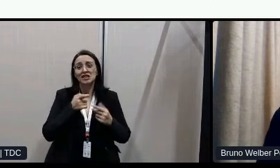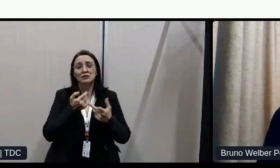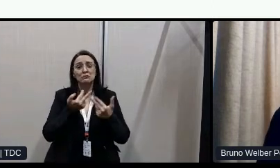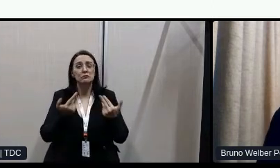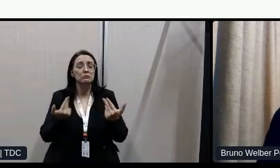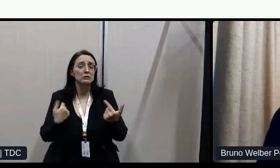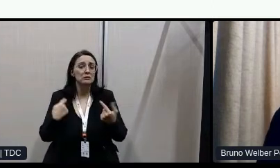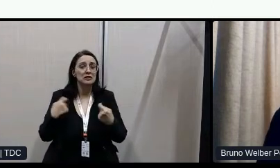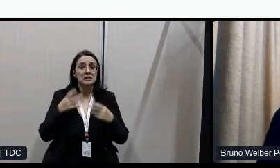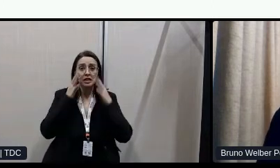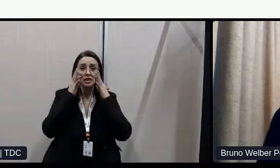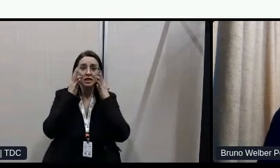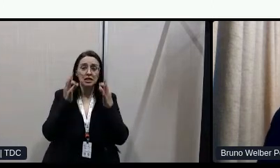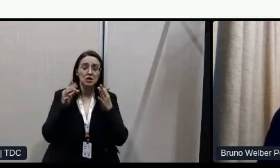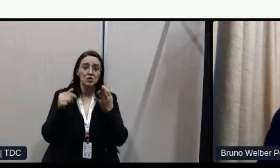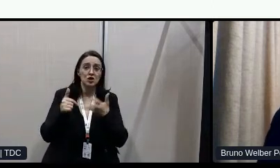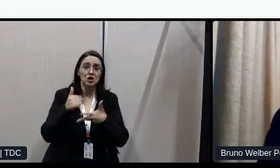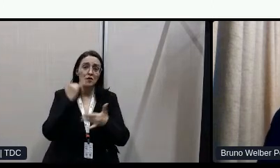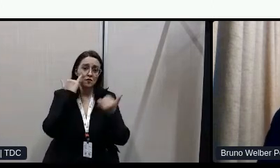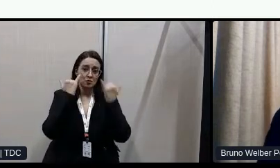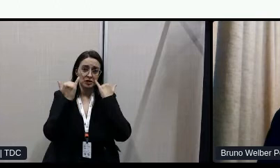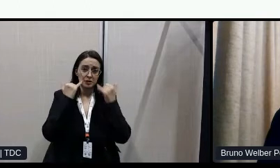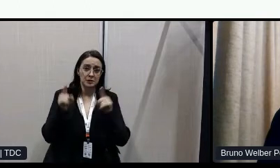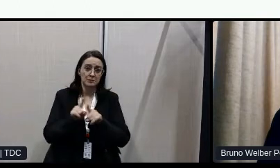ficar atento com esse tipo de informação também.